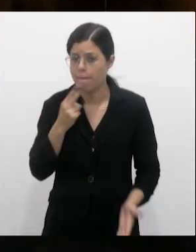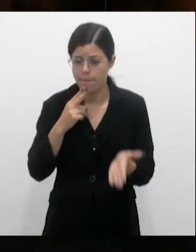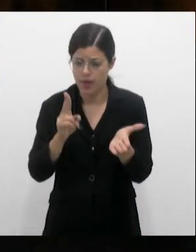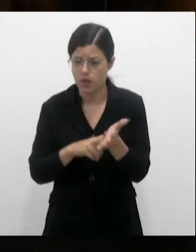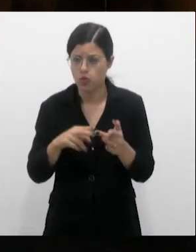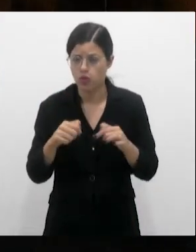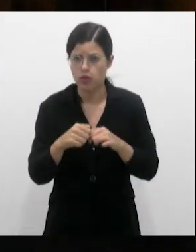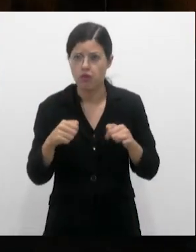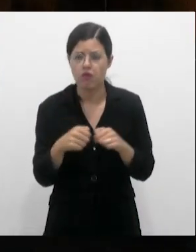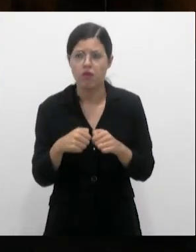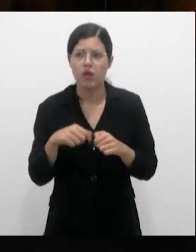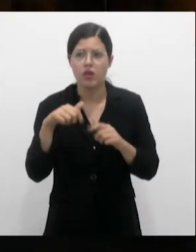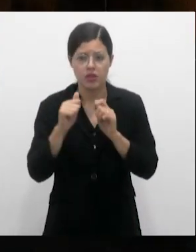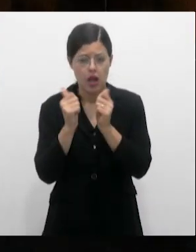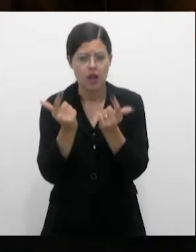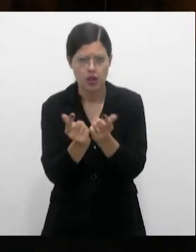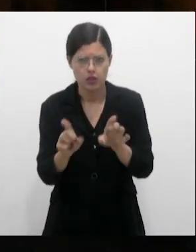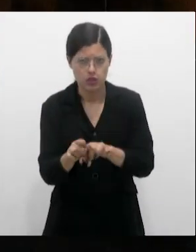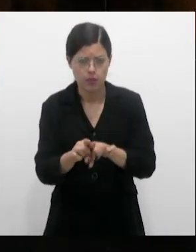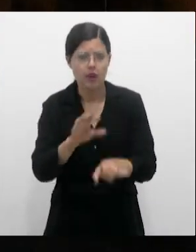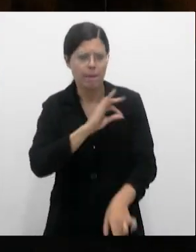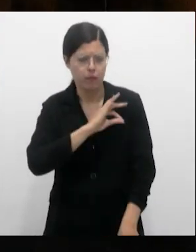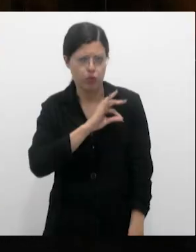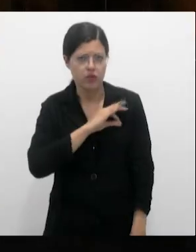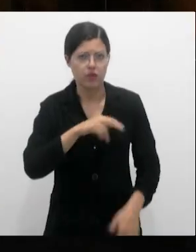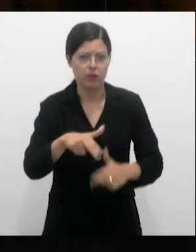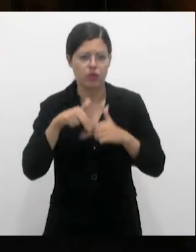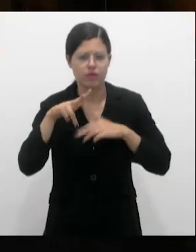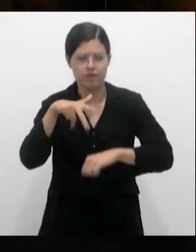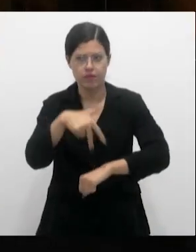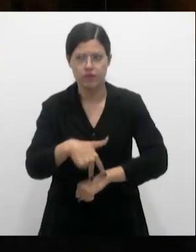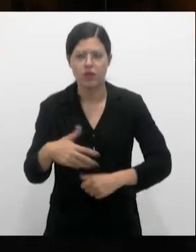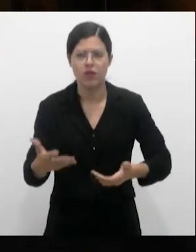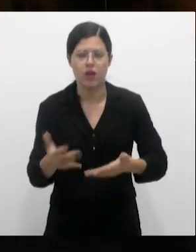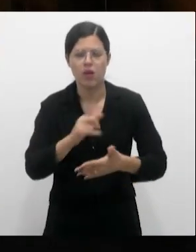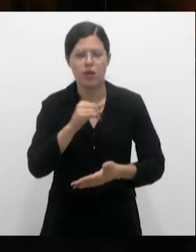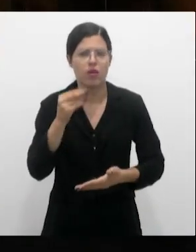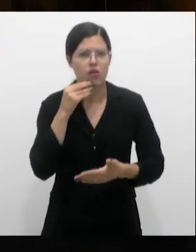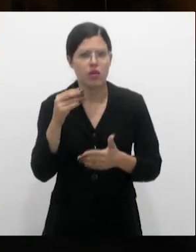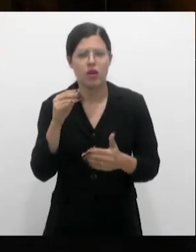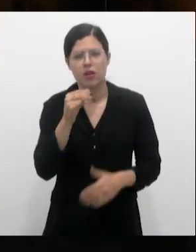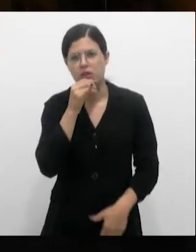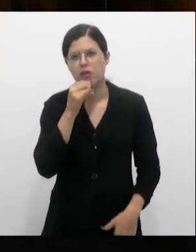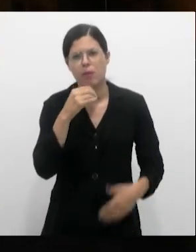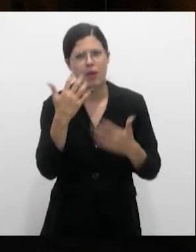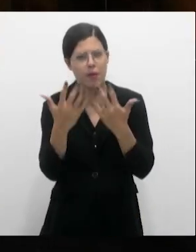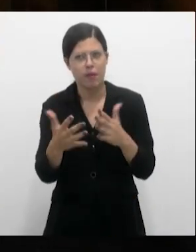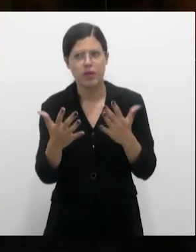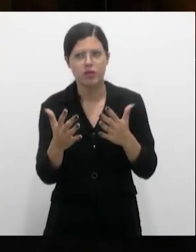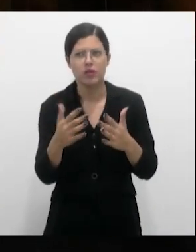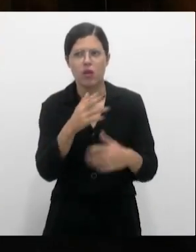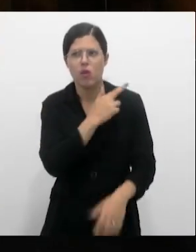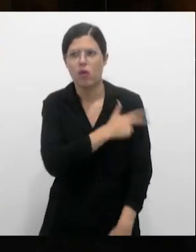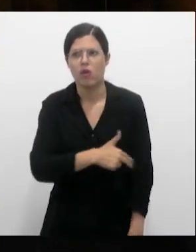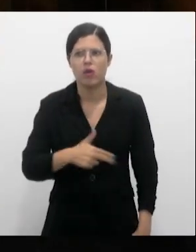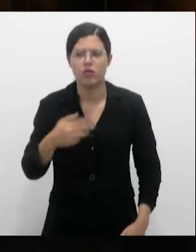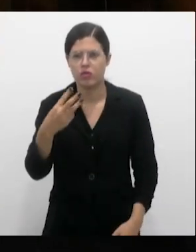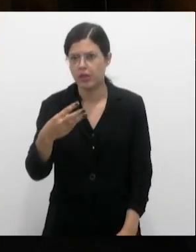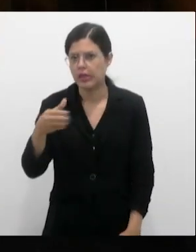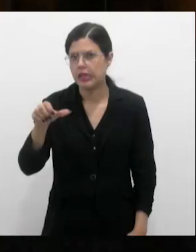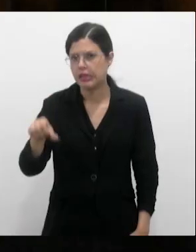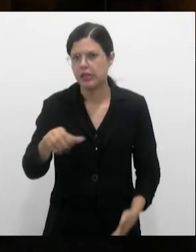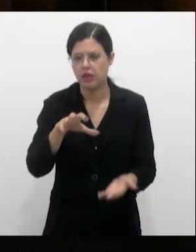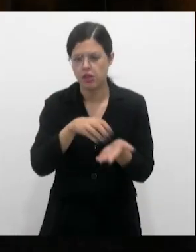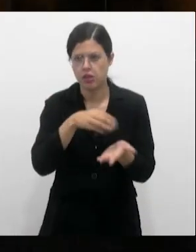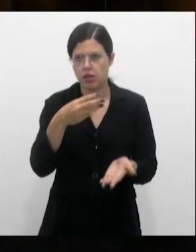na polícia. E é por isso que eu estou aqui. E eu quero aproveitar e dar como exemplo aqui e parabenizar o coronel do 39,